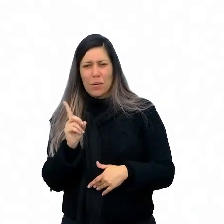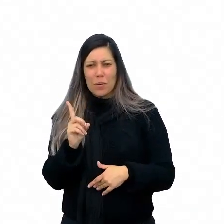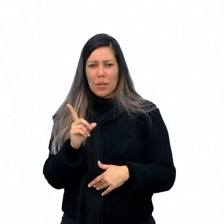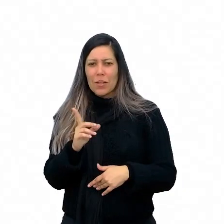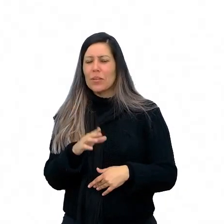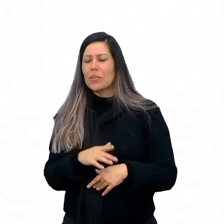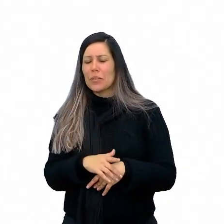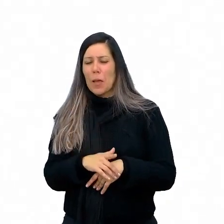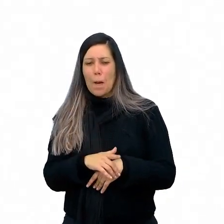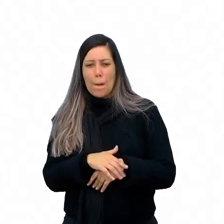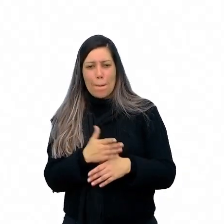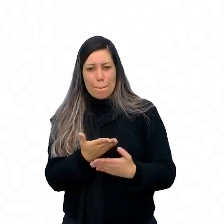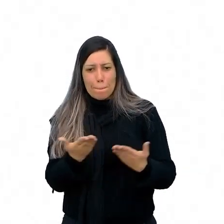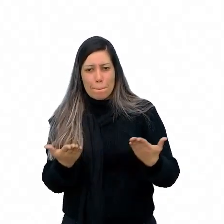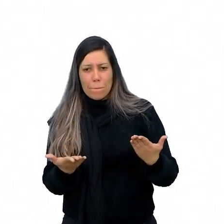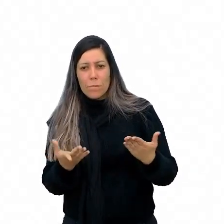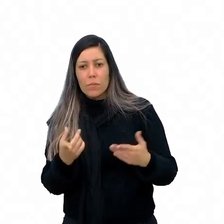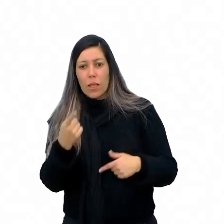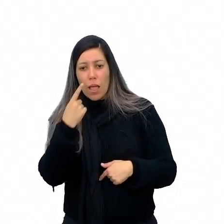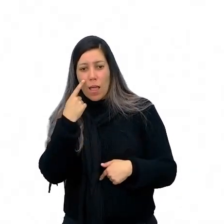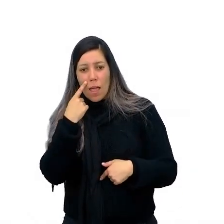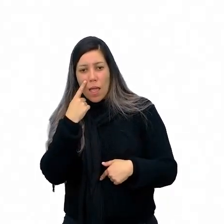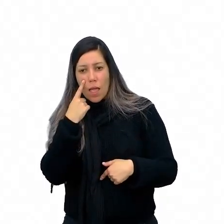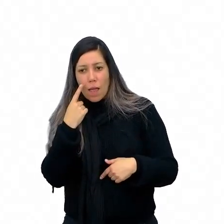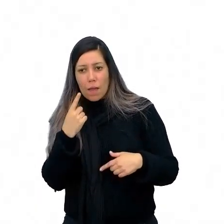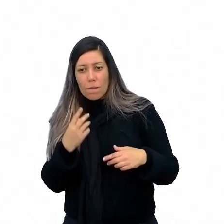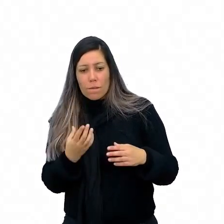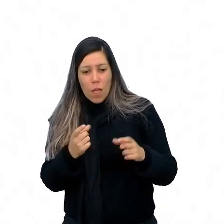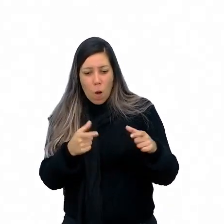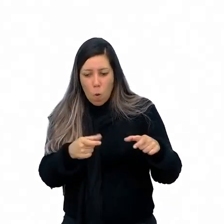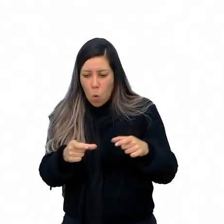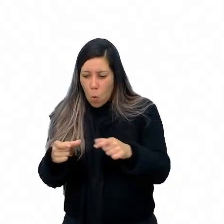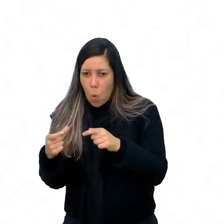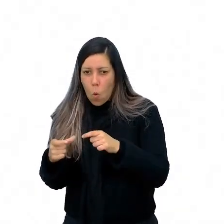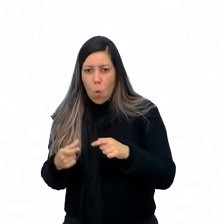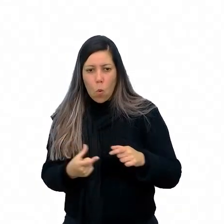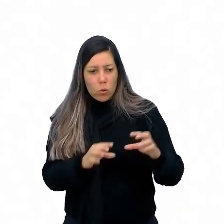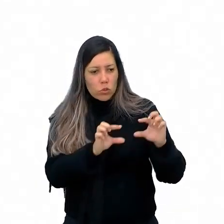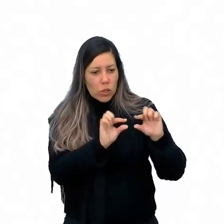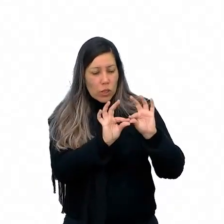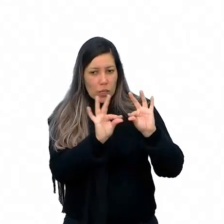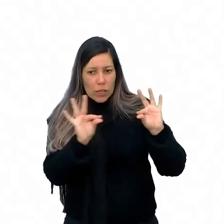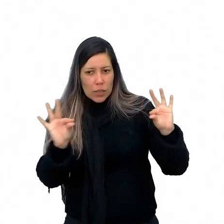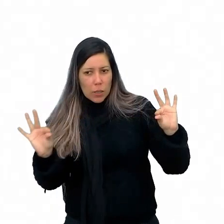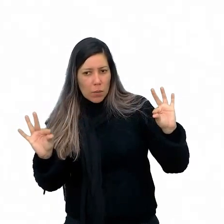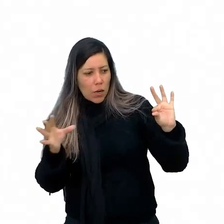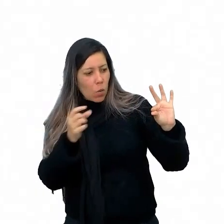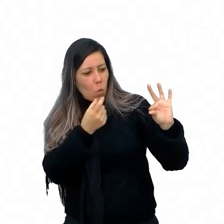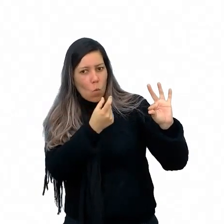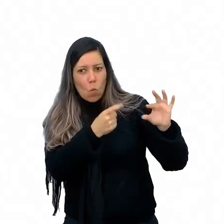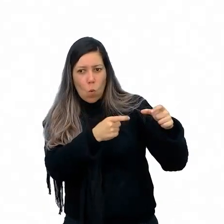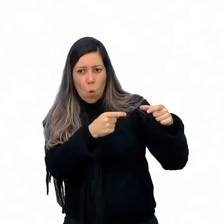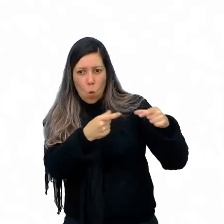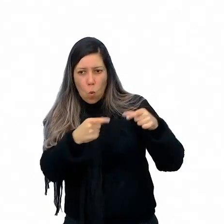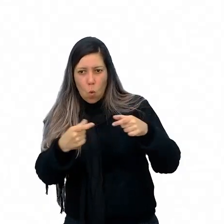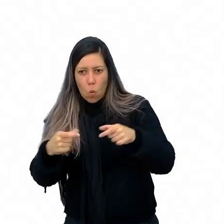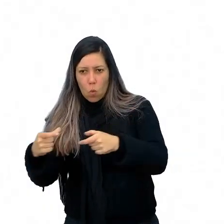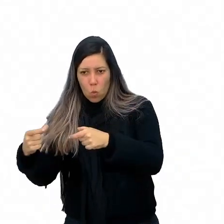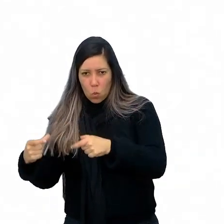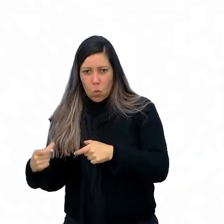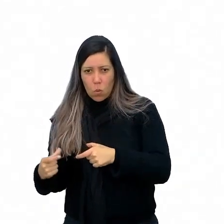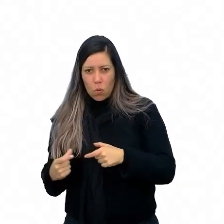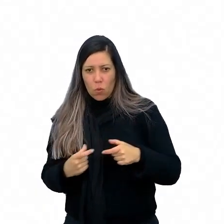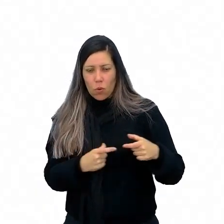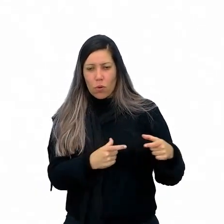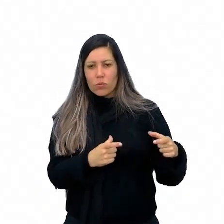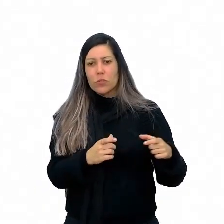estudantes. E estimar a localização de alguns deles nas retas numéricas, na reta numérica. E da terceira série do ensino médio, já comentei